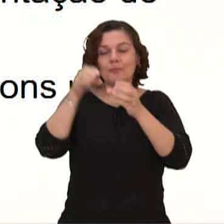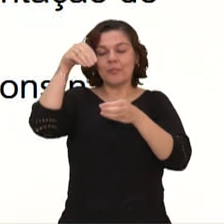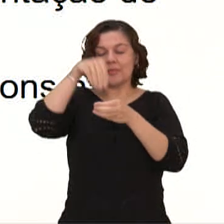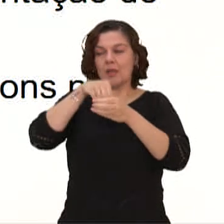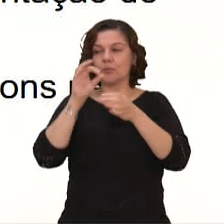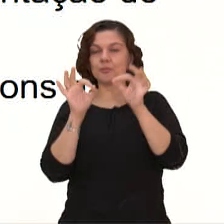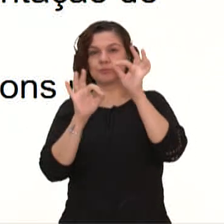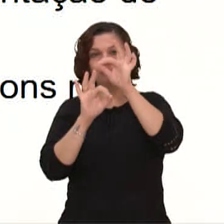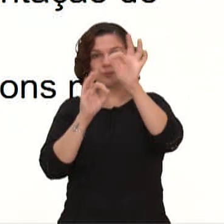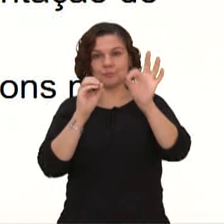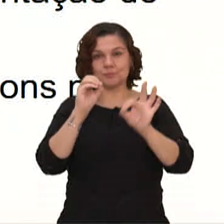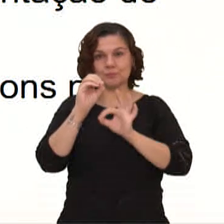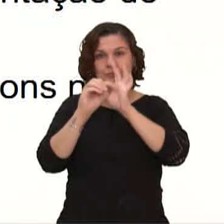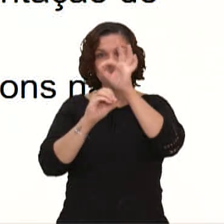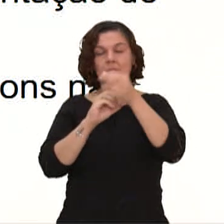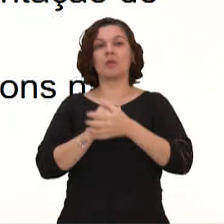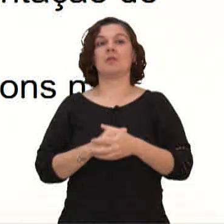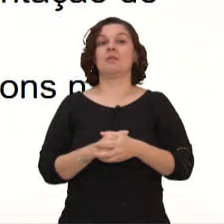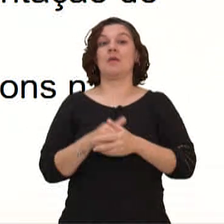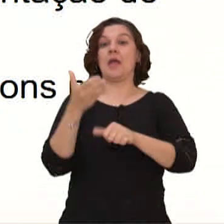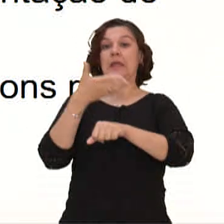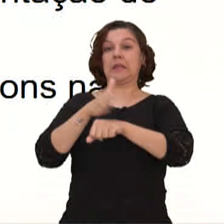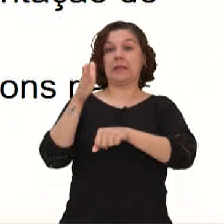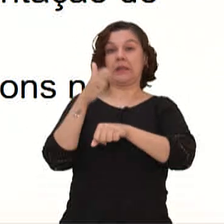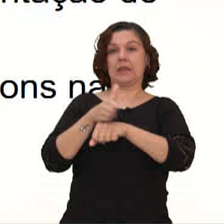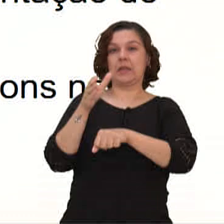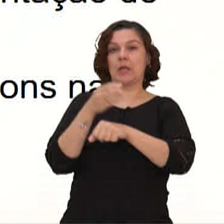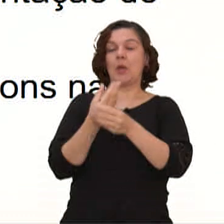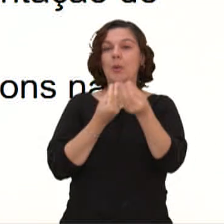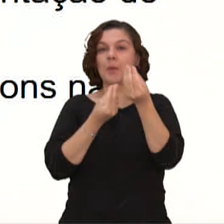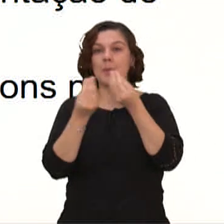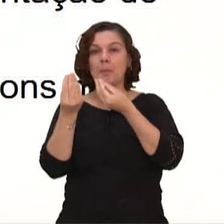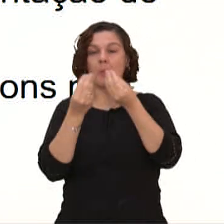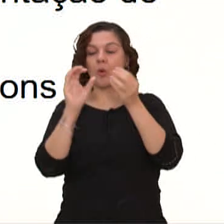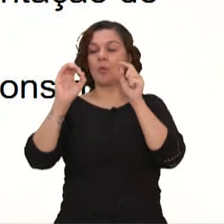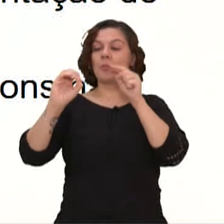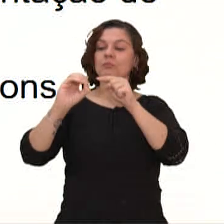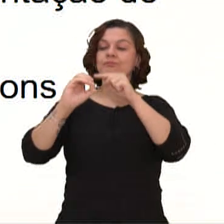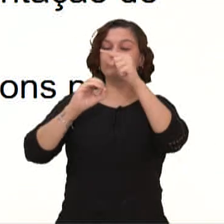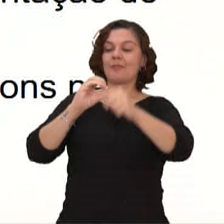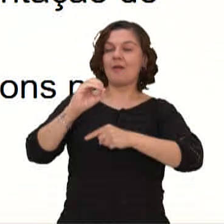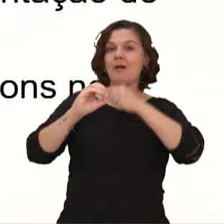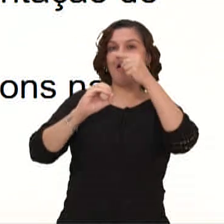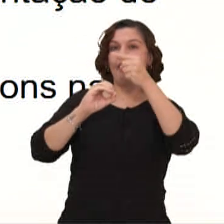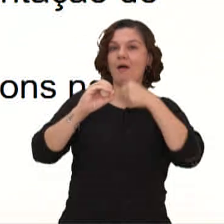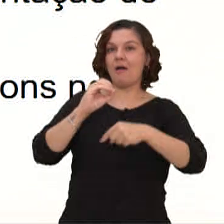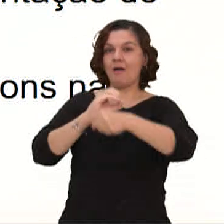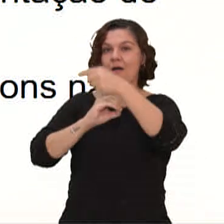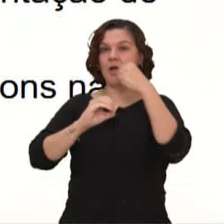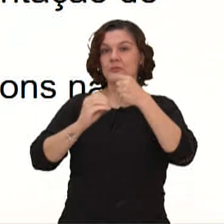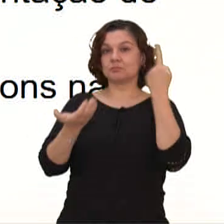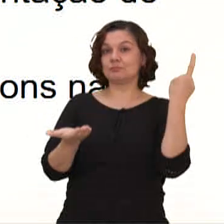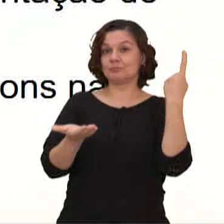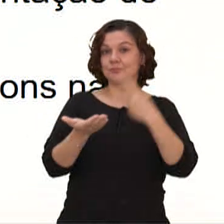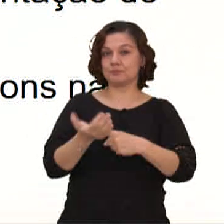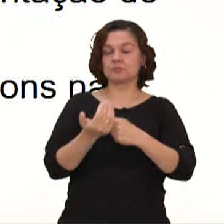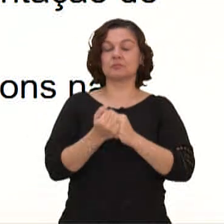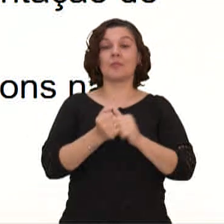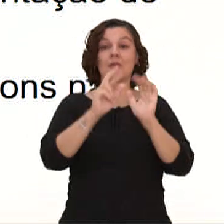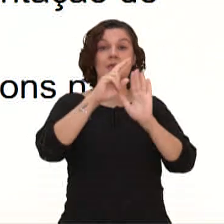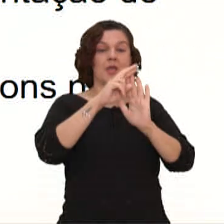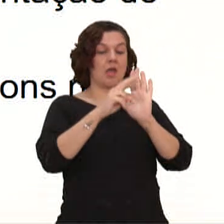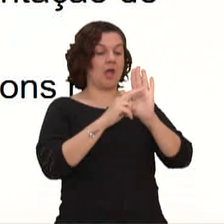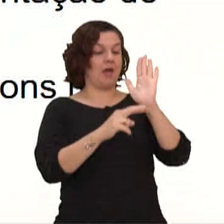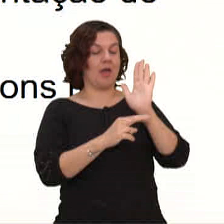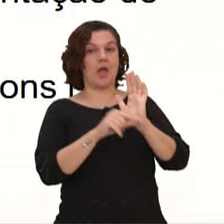subatômicas. Aplicar as técnicas de modelagem. Então vamos ver como o modelo do átomo foi definido. As regras para